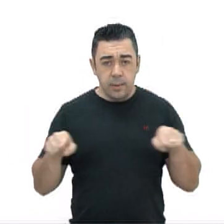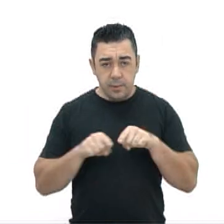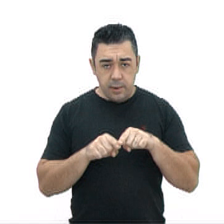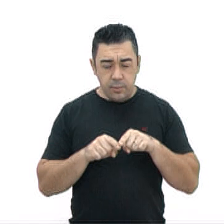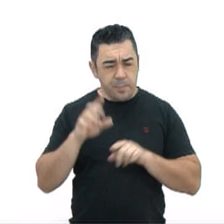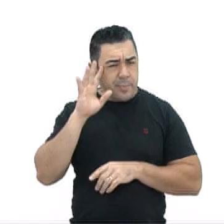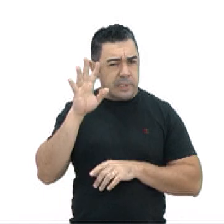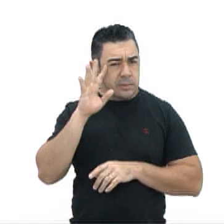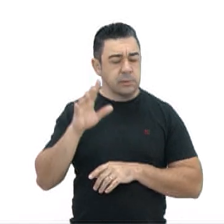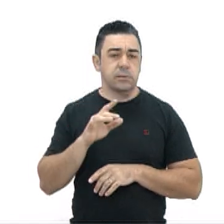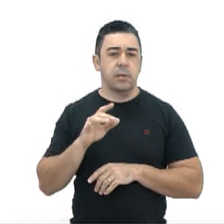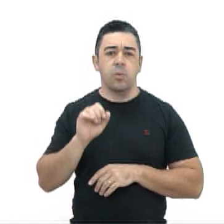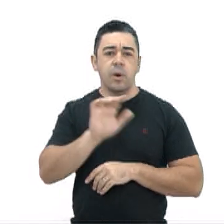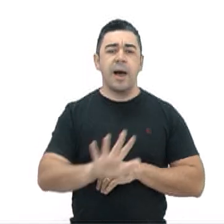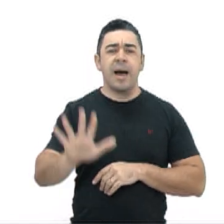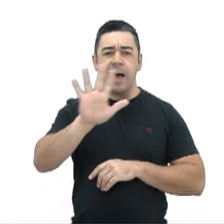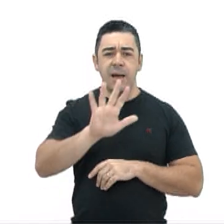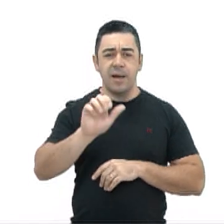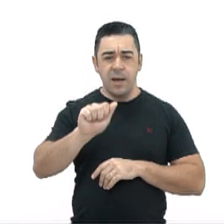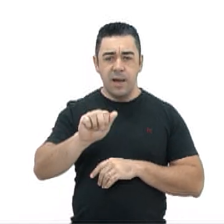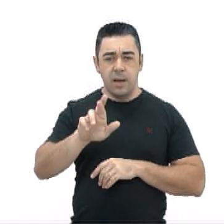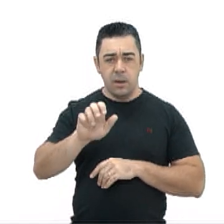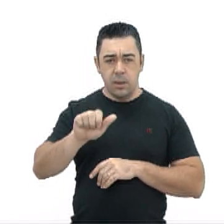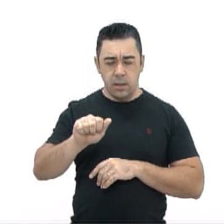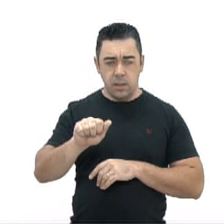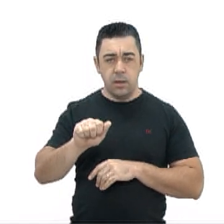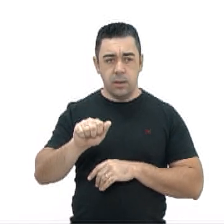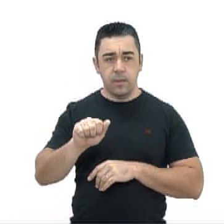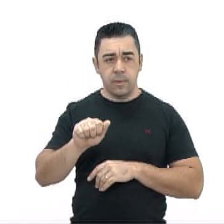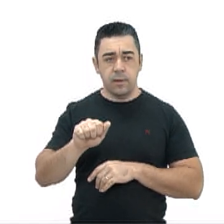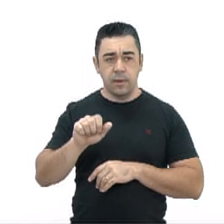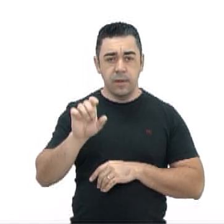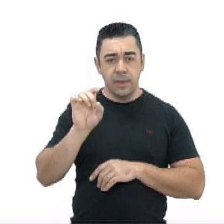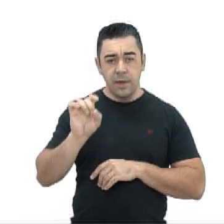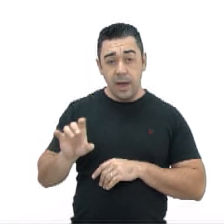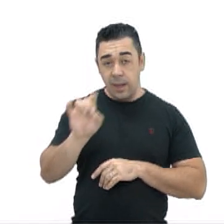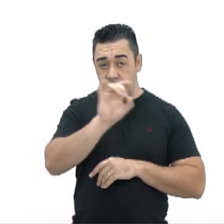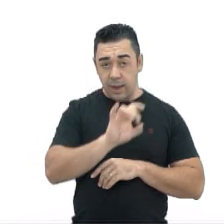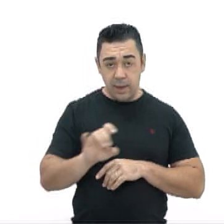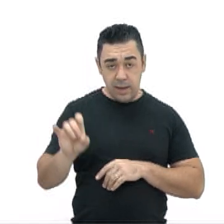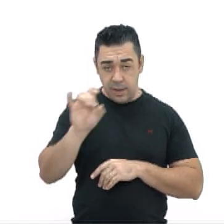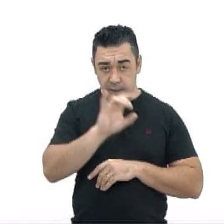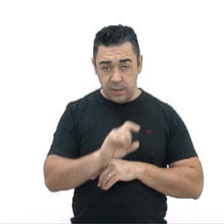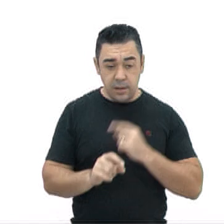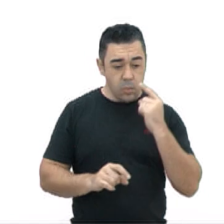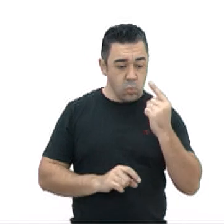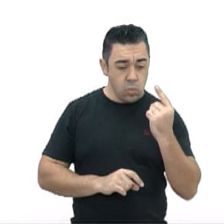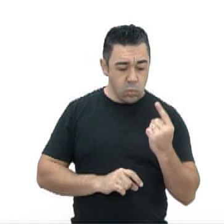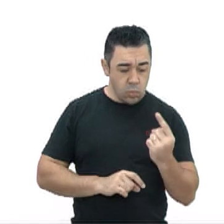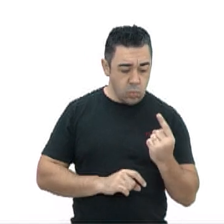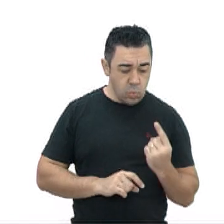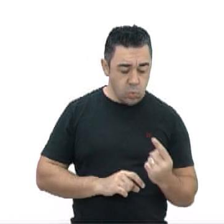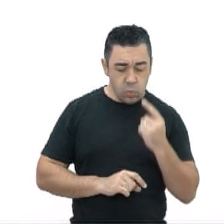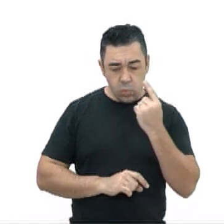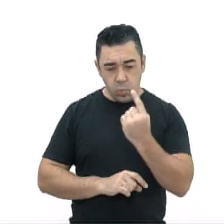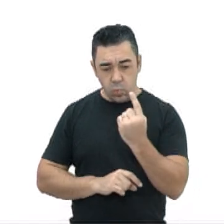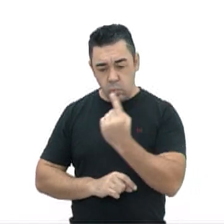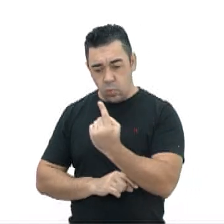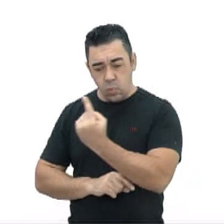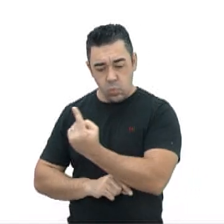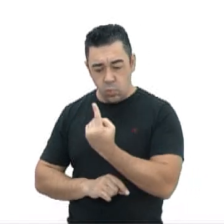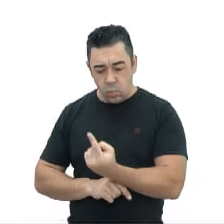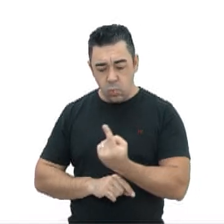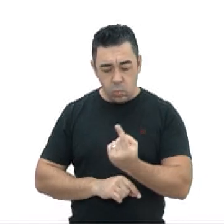tá? Qual é a área desse quadrado? A área desse quadrado, e suponha que cada quadradinho seja uma unidade de área, 1 metro quadrado, 1